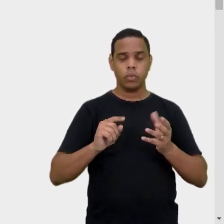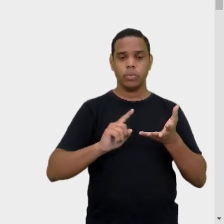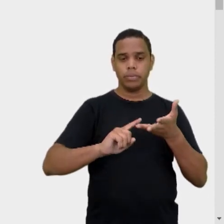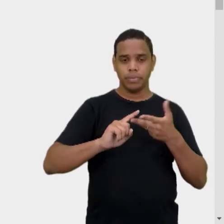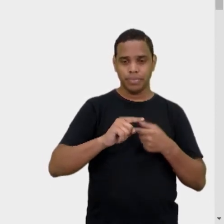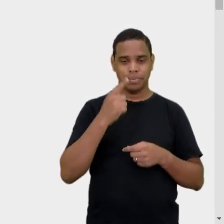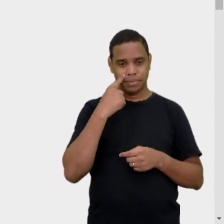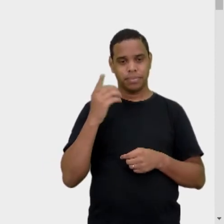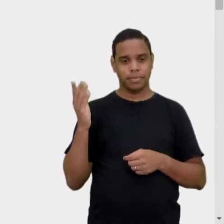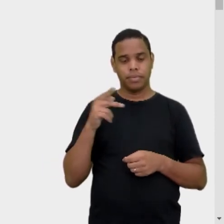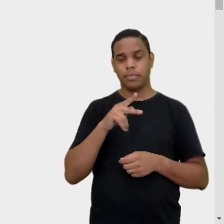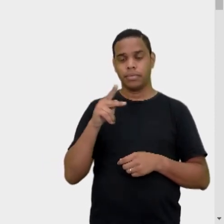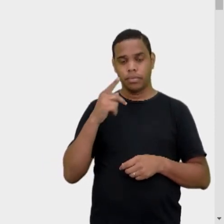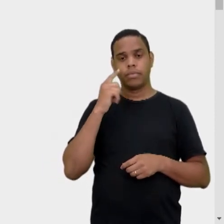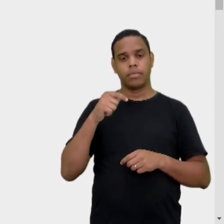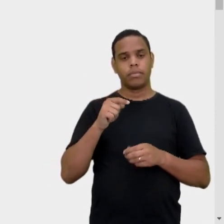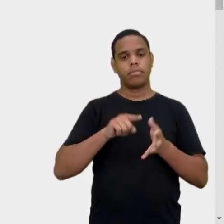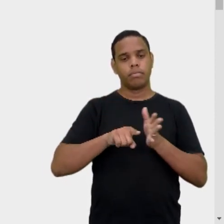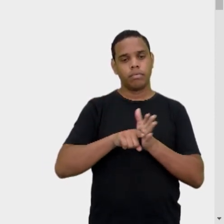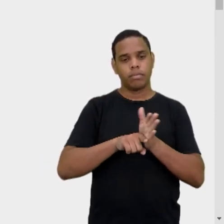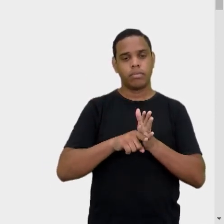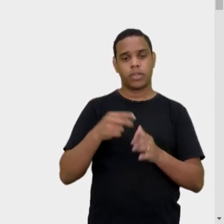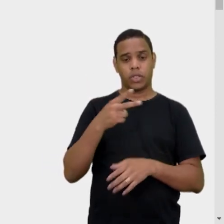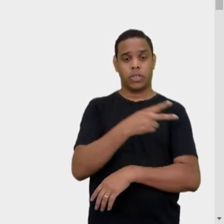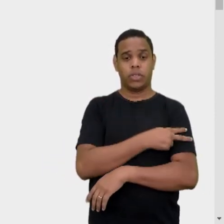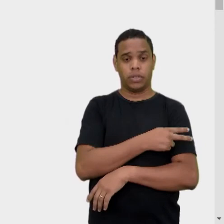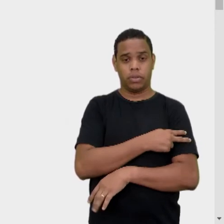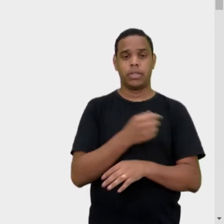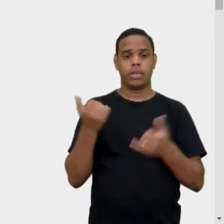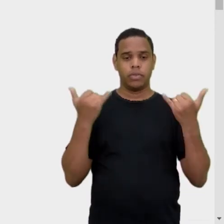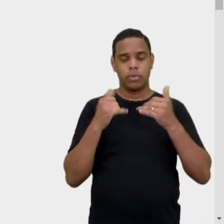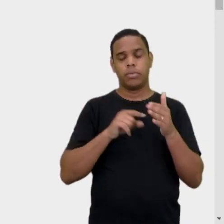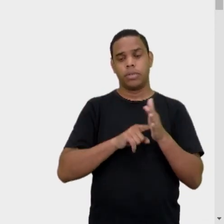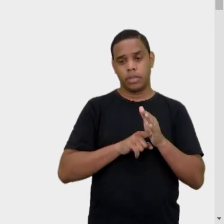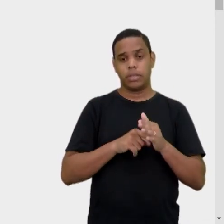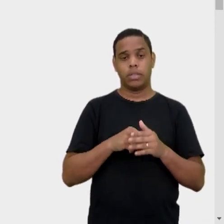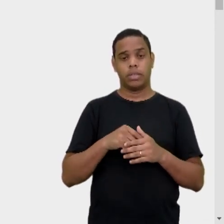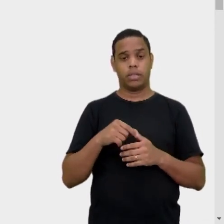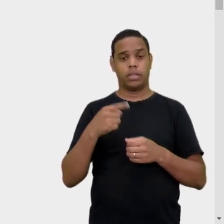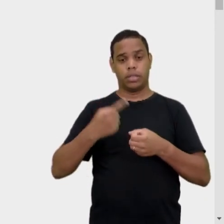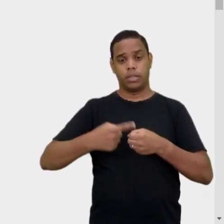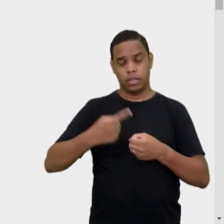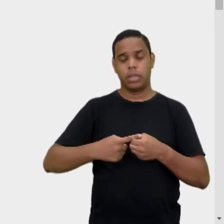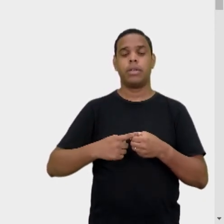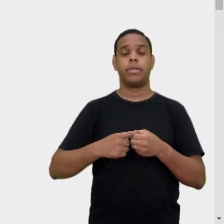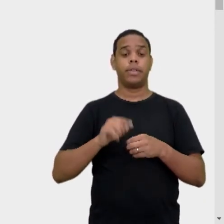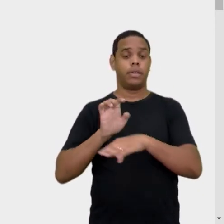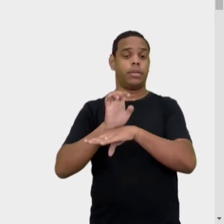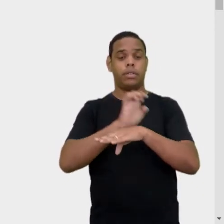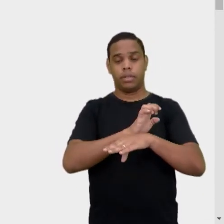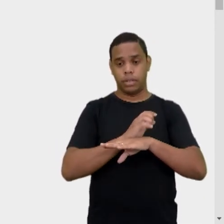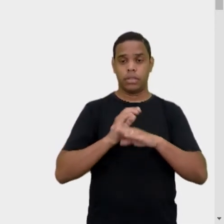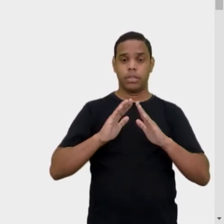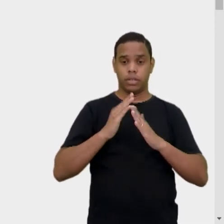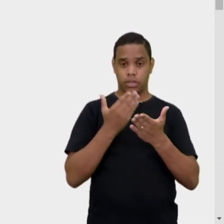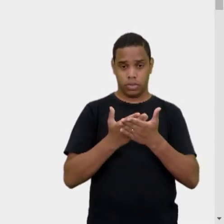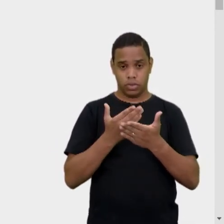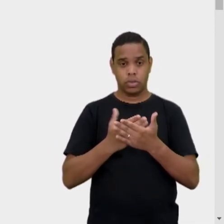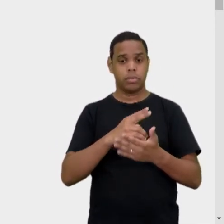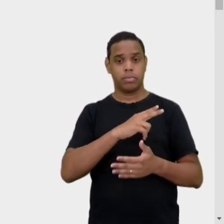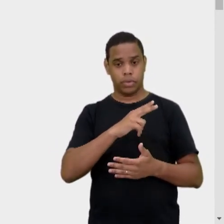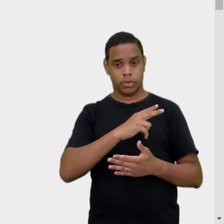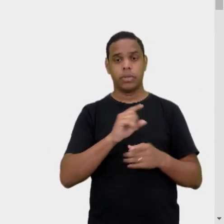ó, o professor pode trabalhar. O segundo ano aí tem os dados municipal, estadual, tem das escolas privadas